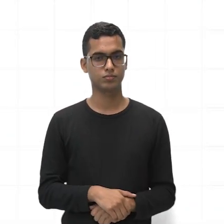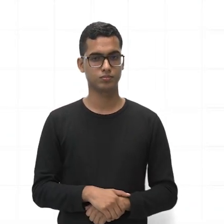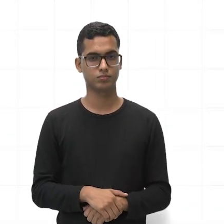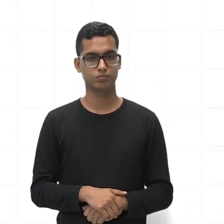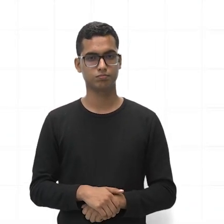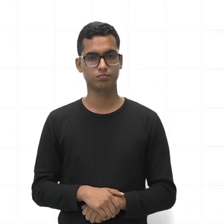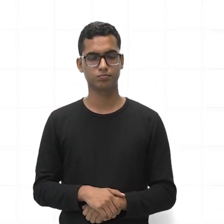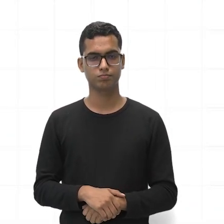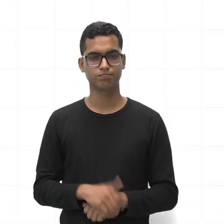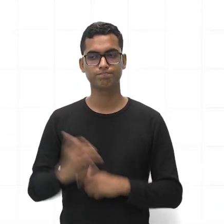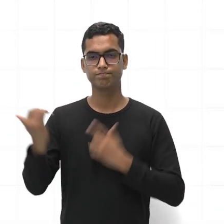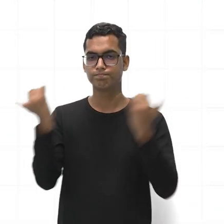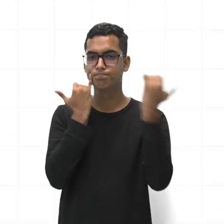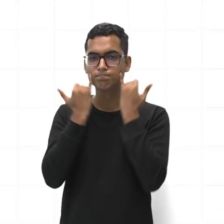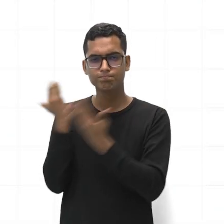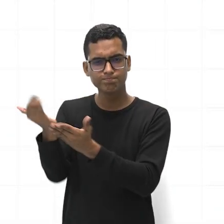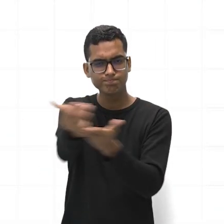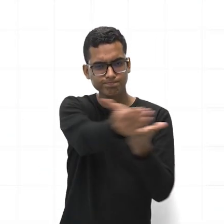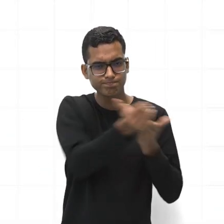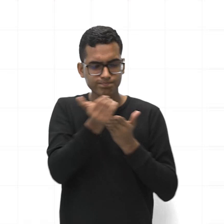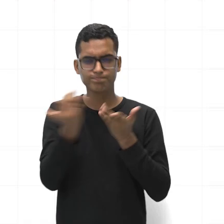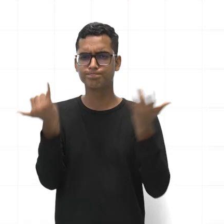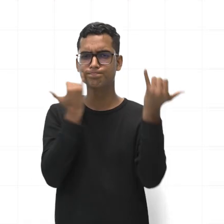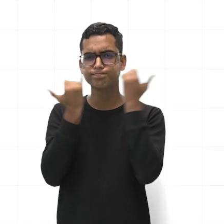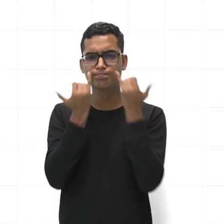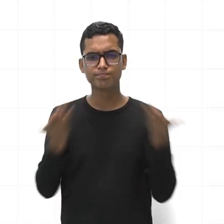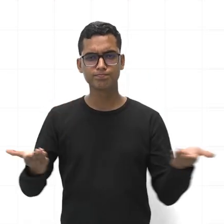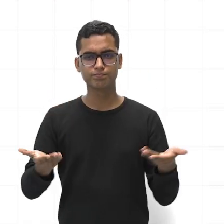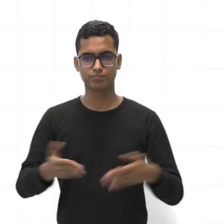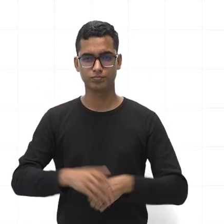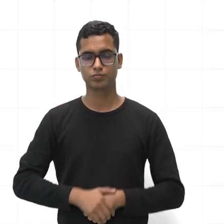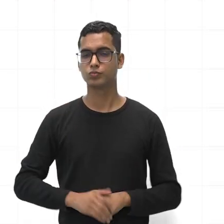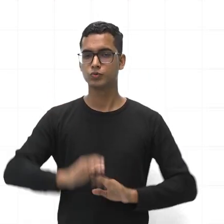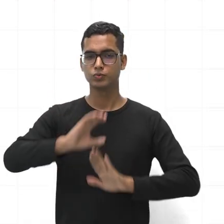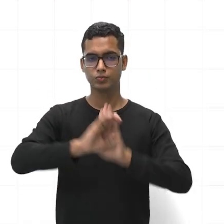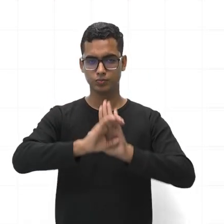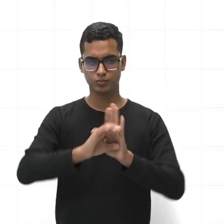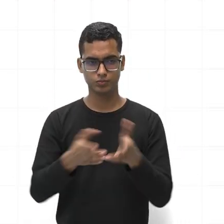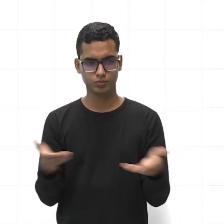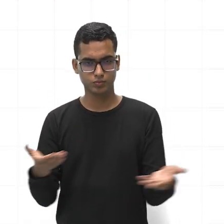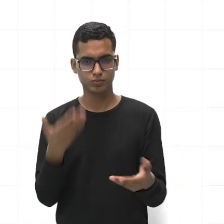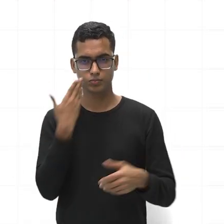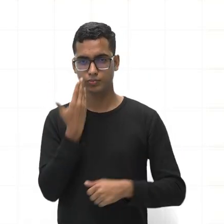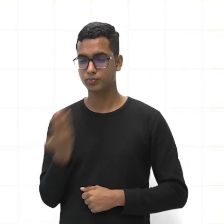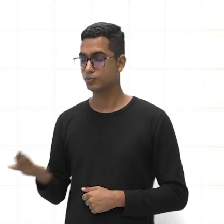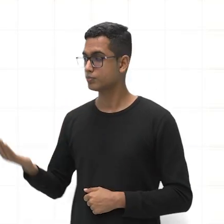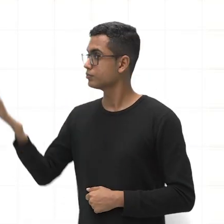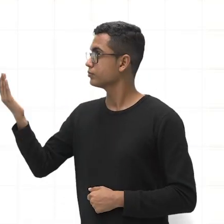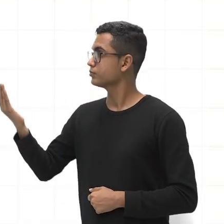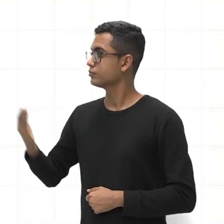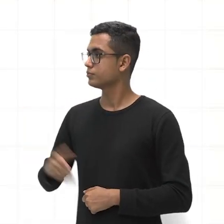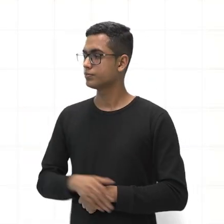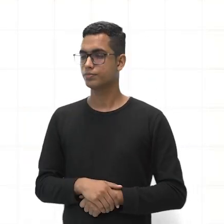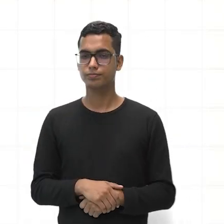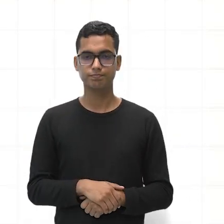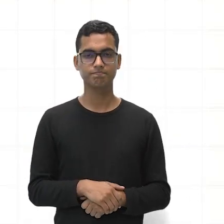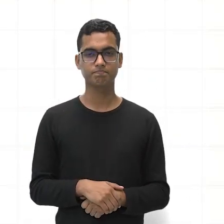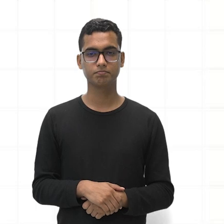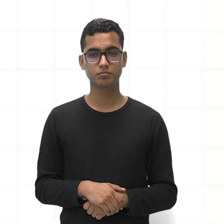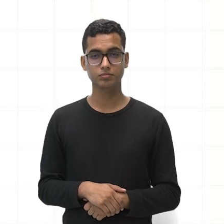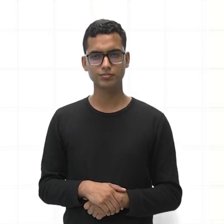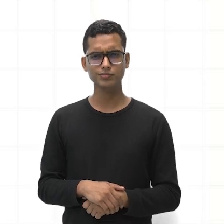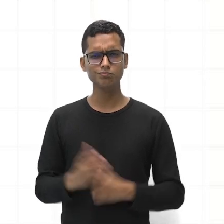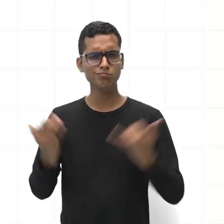de dados. Por definição, coletar dados, né, organizá-los